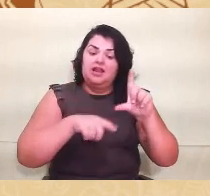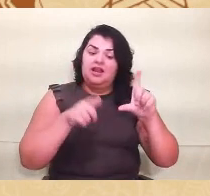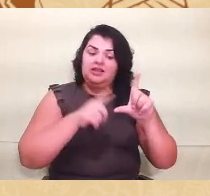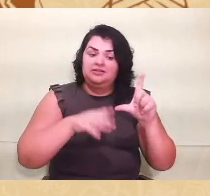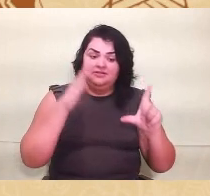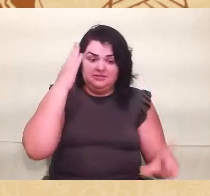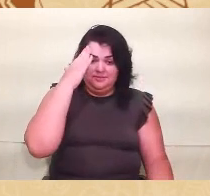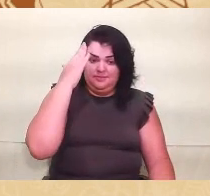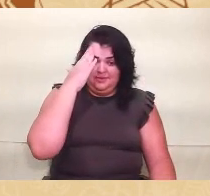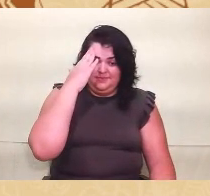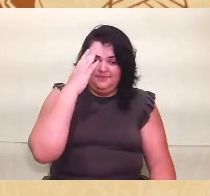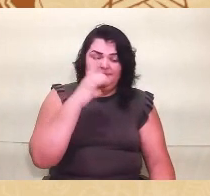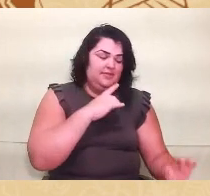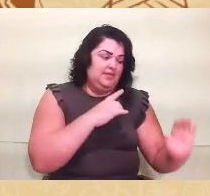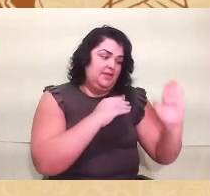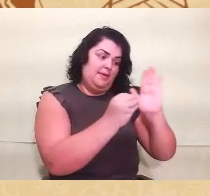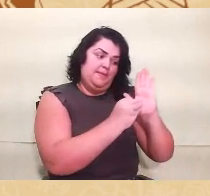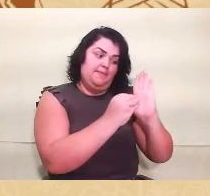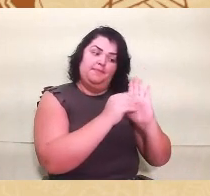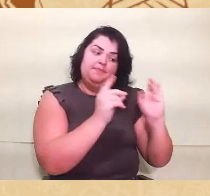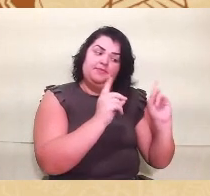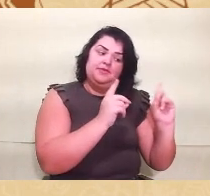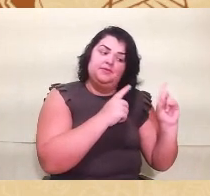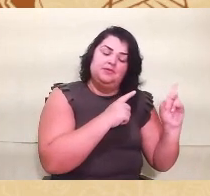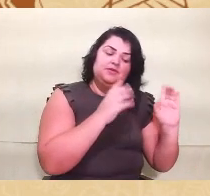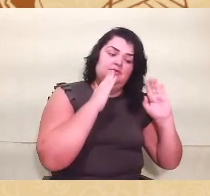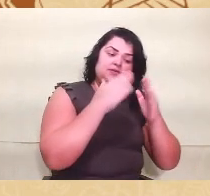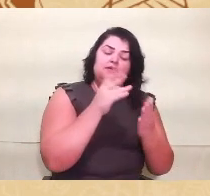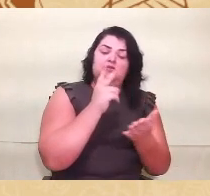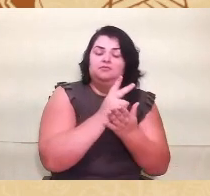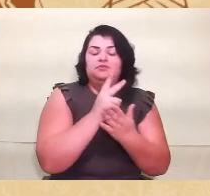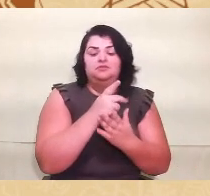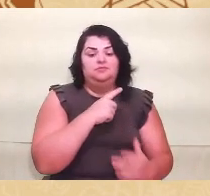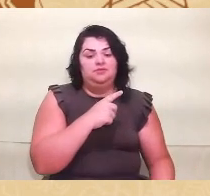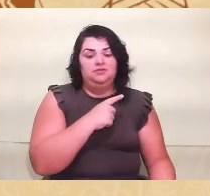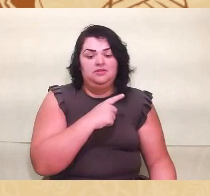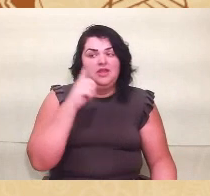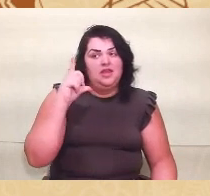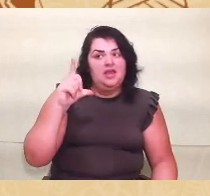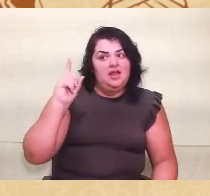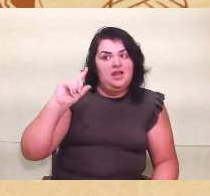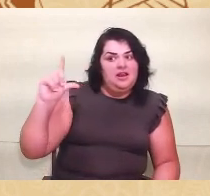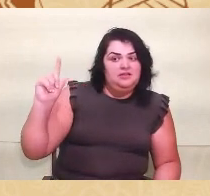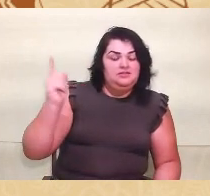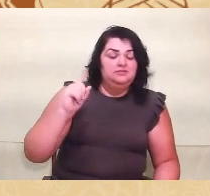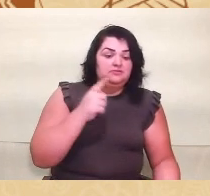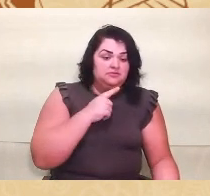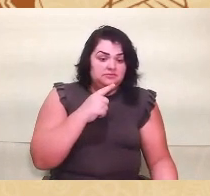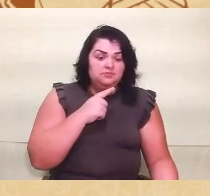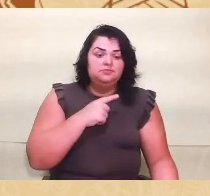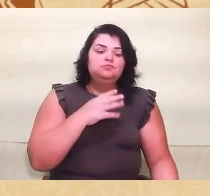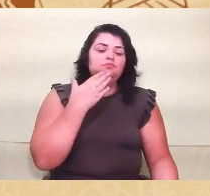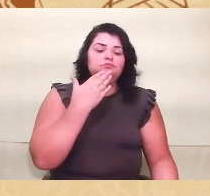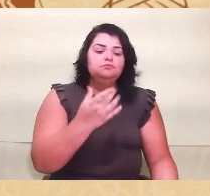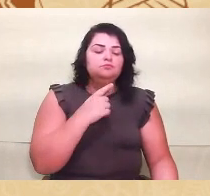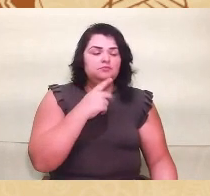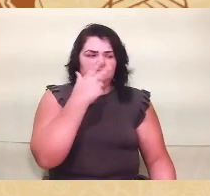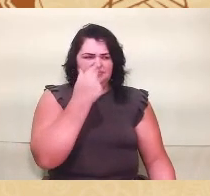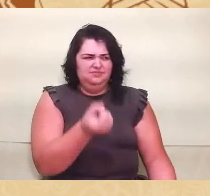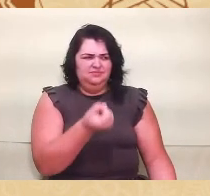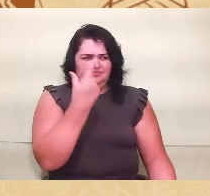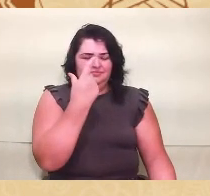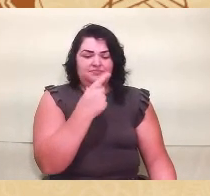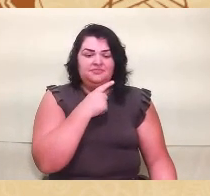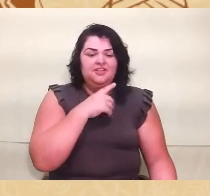acha nela F, nem L, e a gente não fala F mesmo, nem L, nem R. Coisa digna de espanto, porque assim não tem